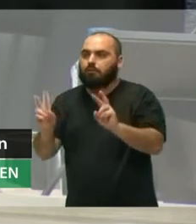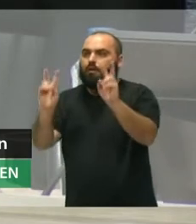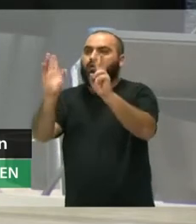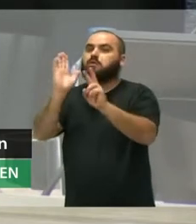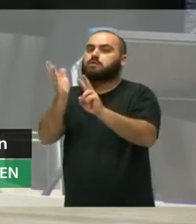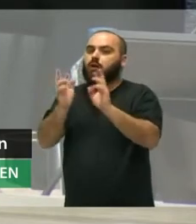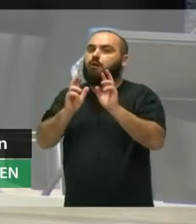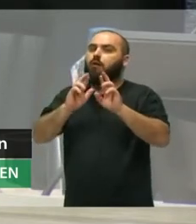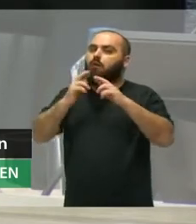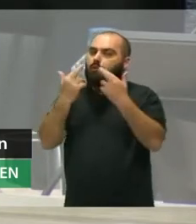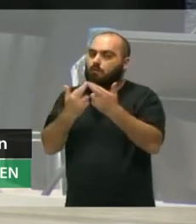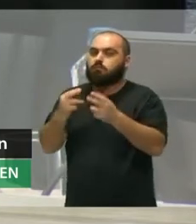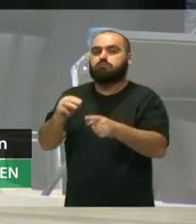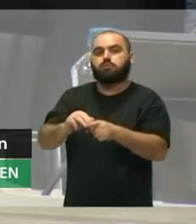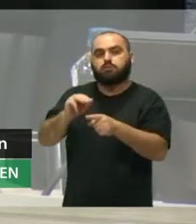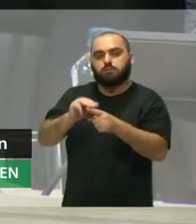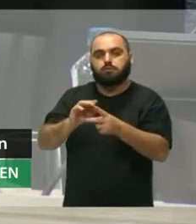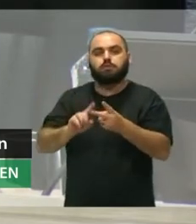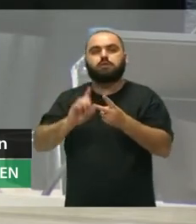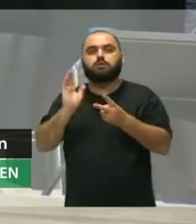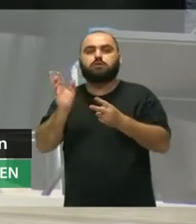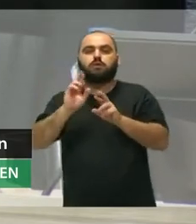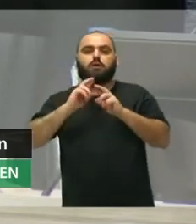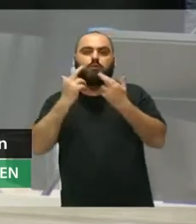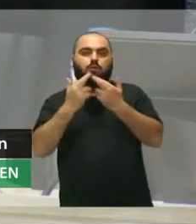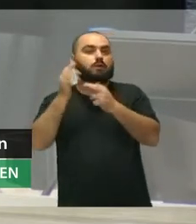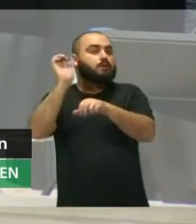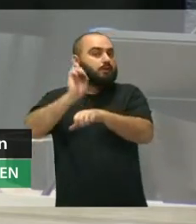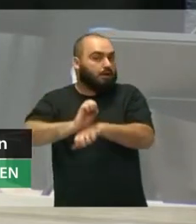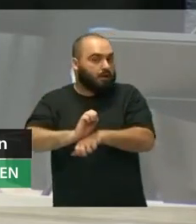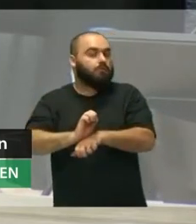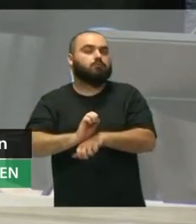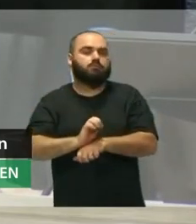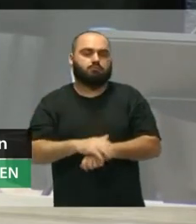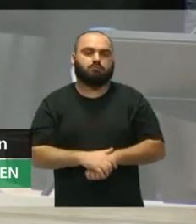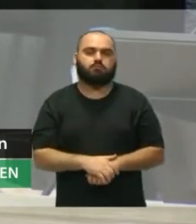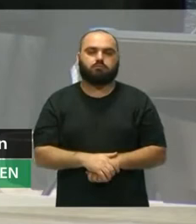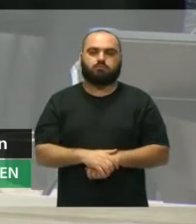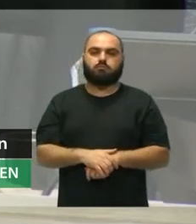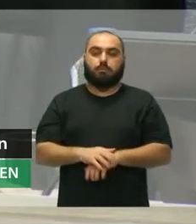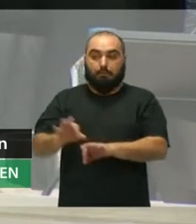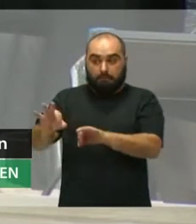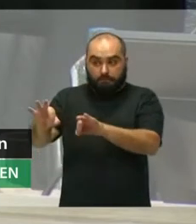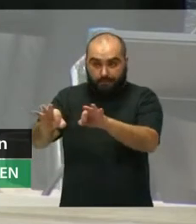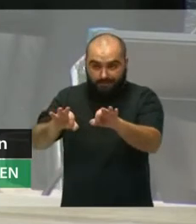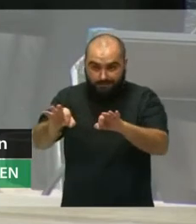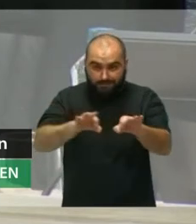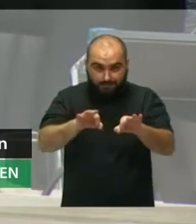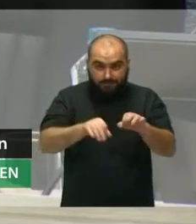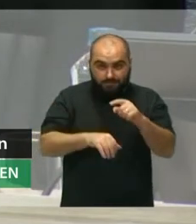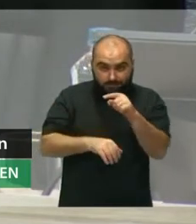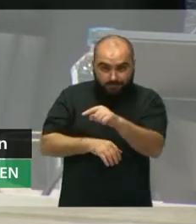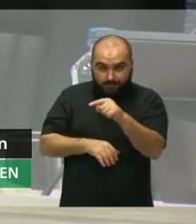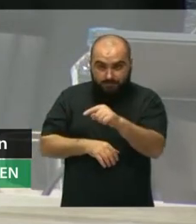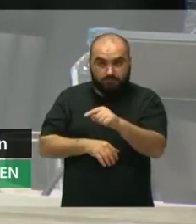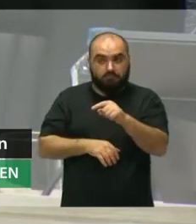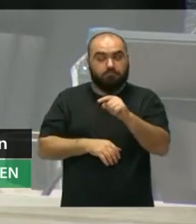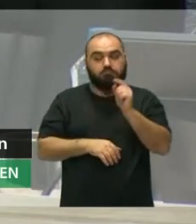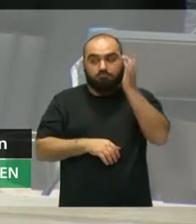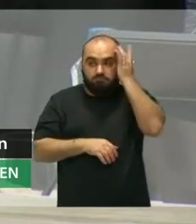com o município, alguma reunião com o Estado. Com relação ao planejamento, eu confesso